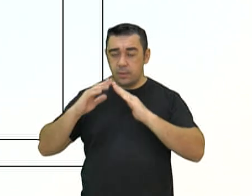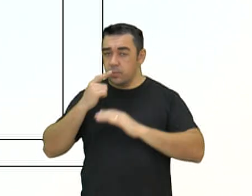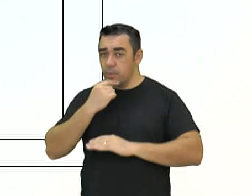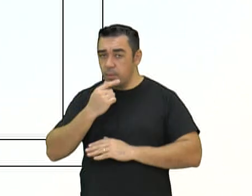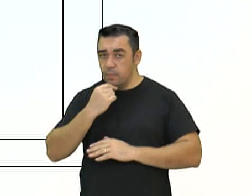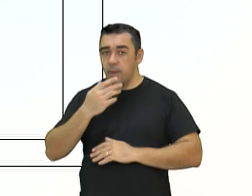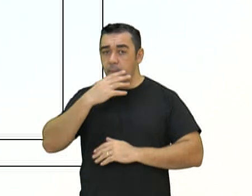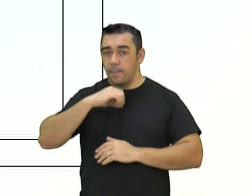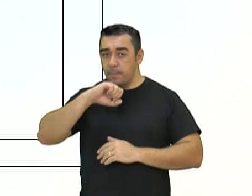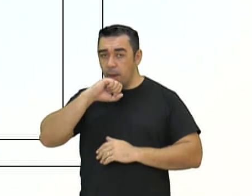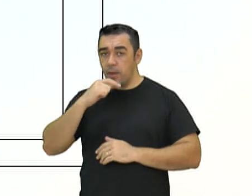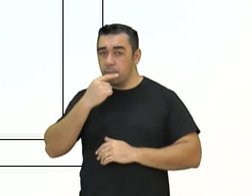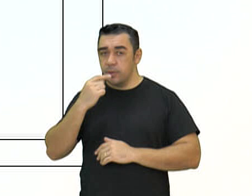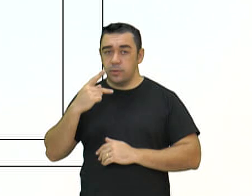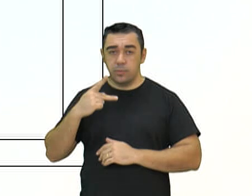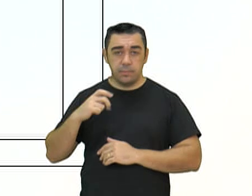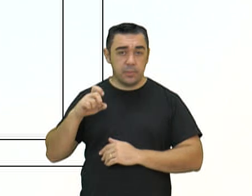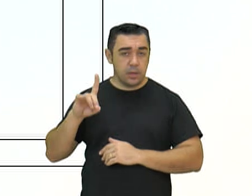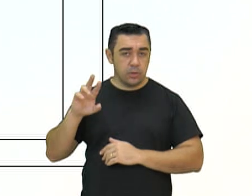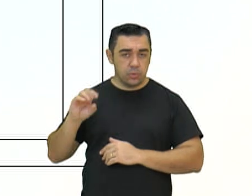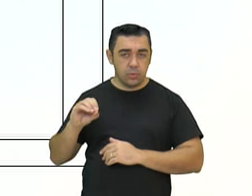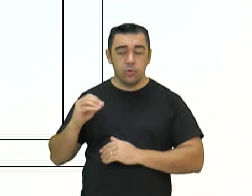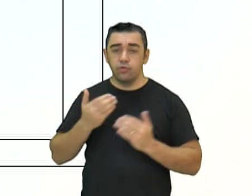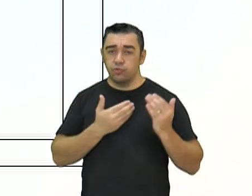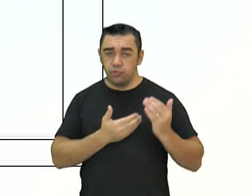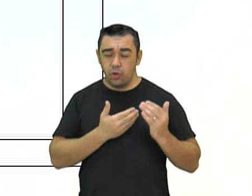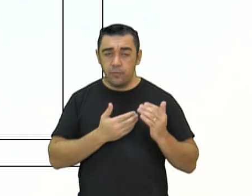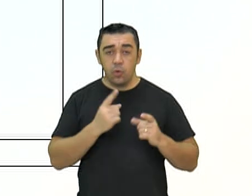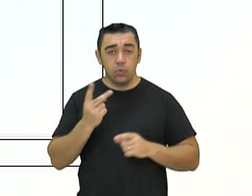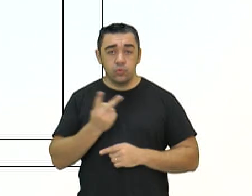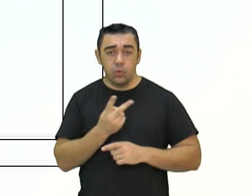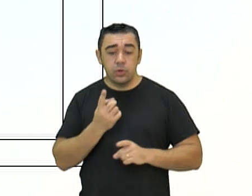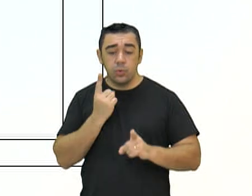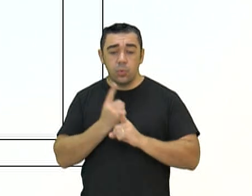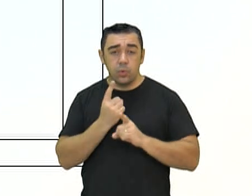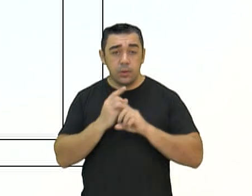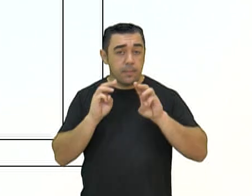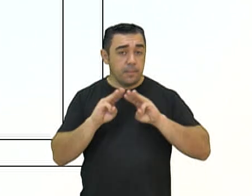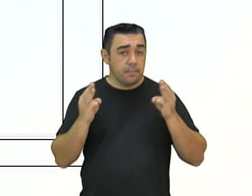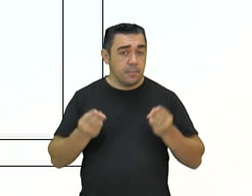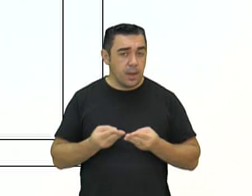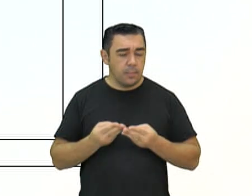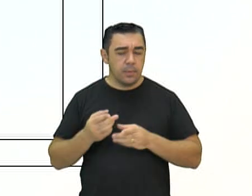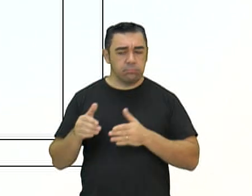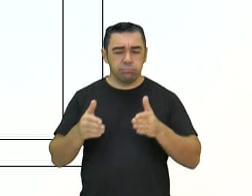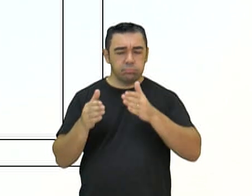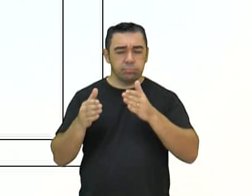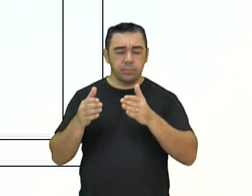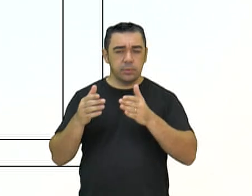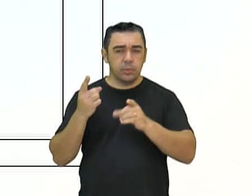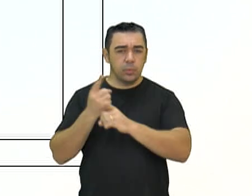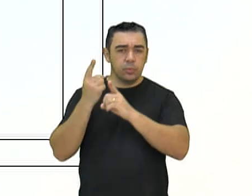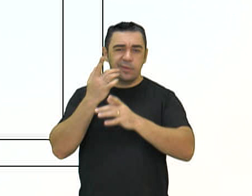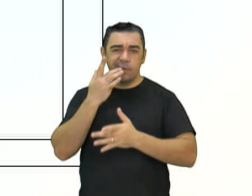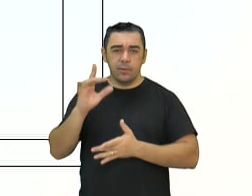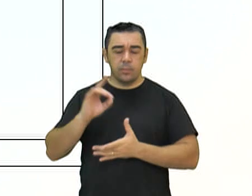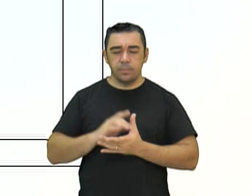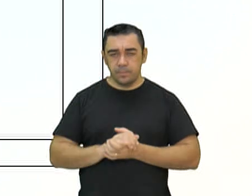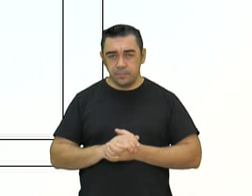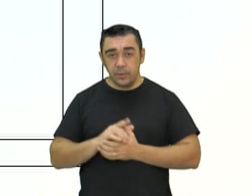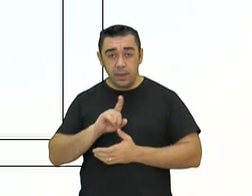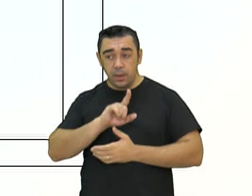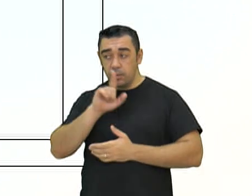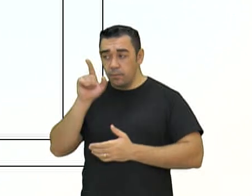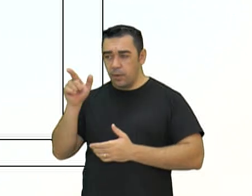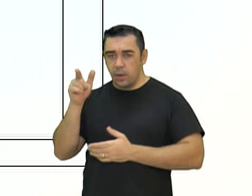Pedro, um jovem menino. Ambos acham um mapa entre duas folhas de um velho álbum fotográfico que os levam a um